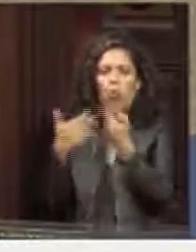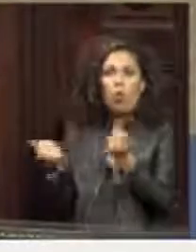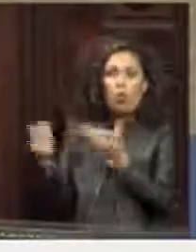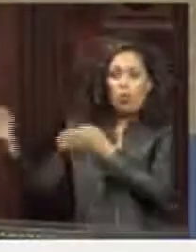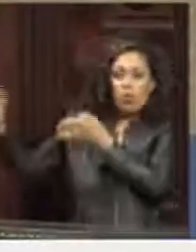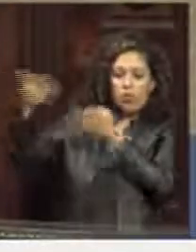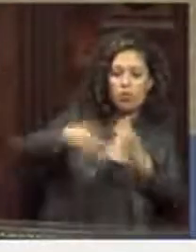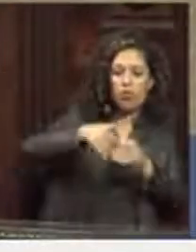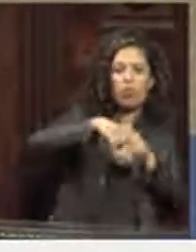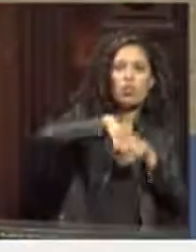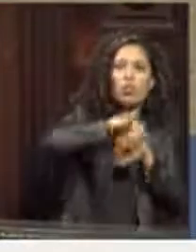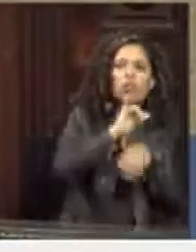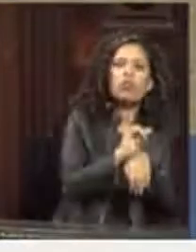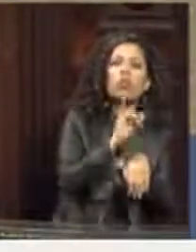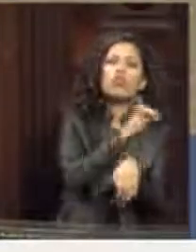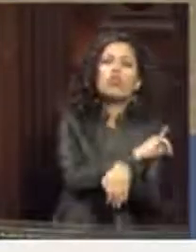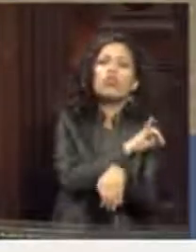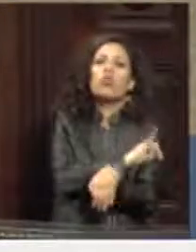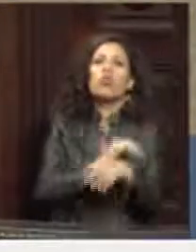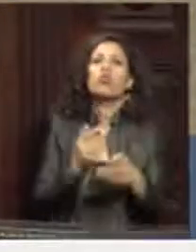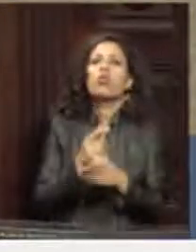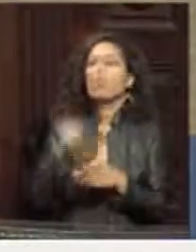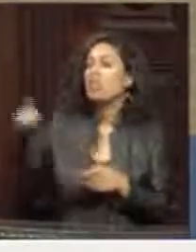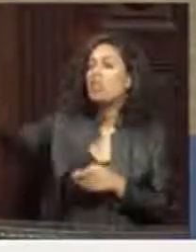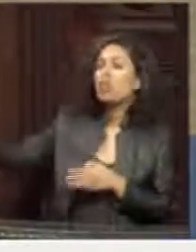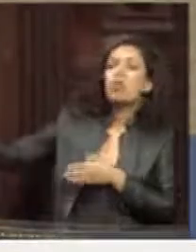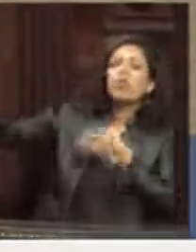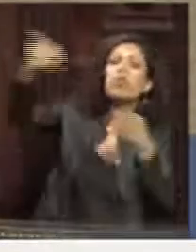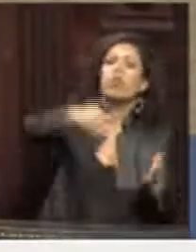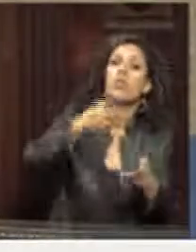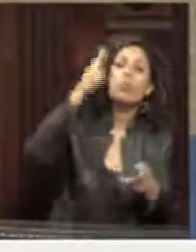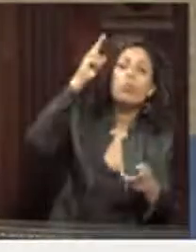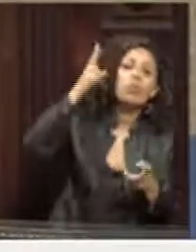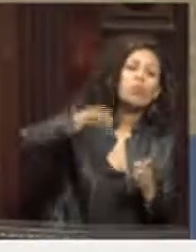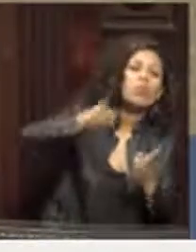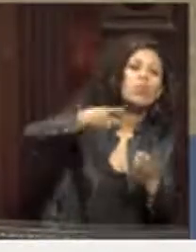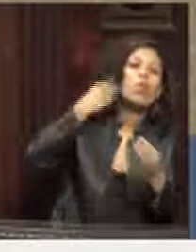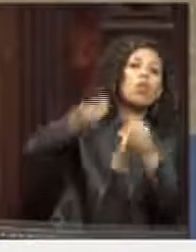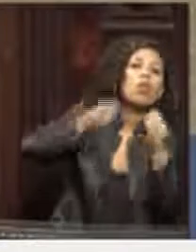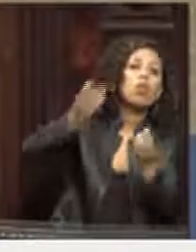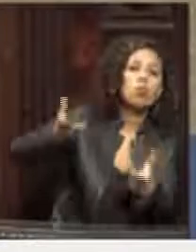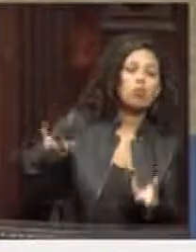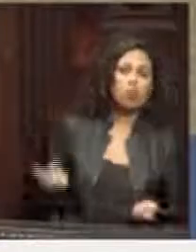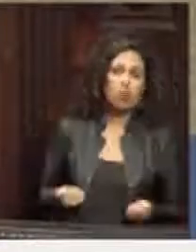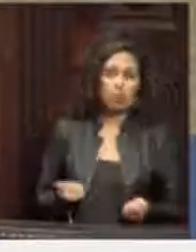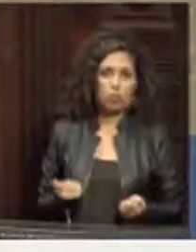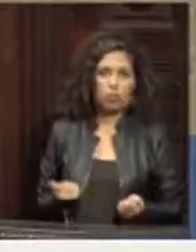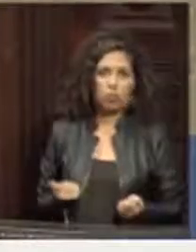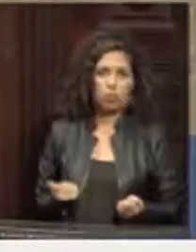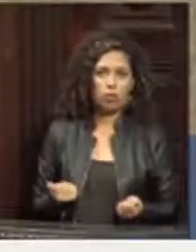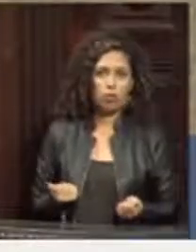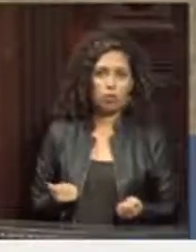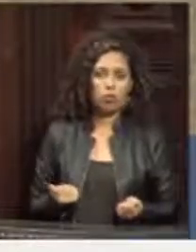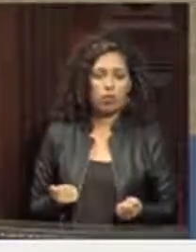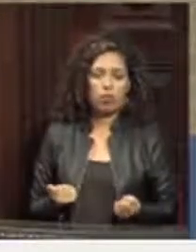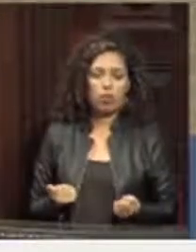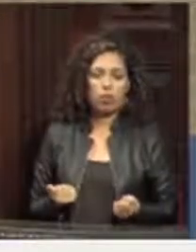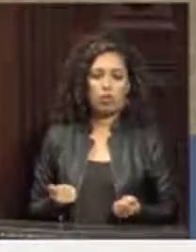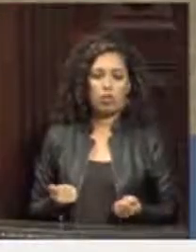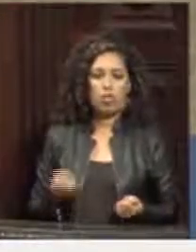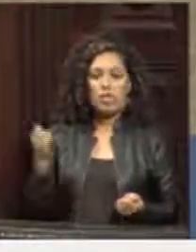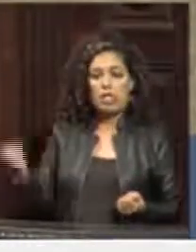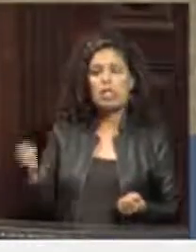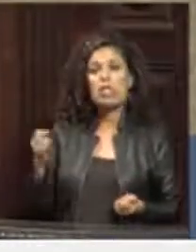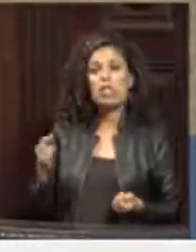a respeito dessa proposta. Sem isso, nós teremos um